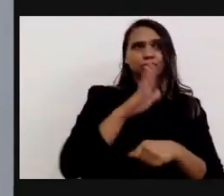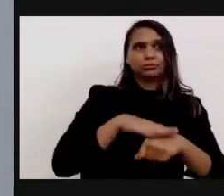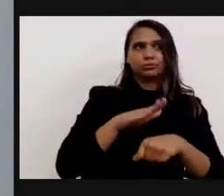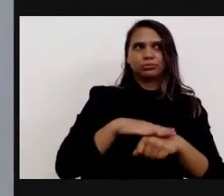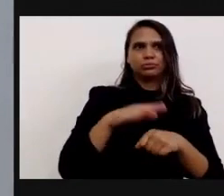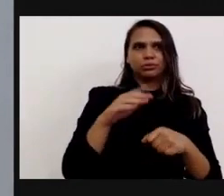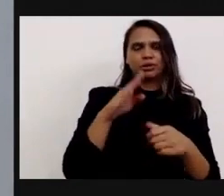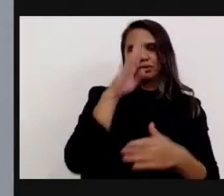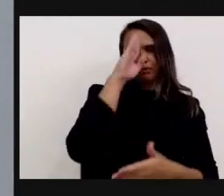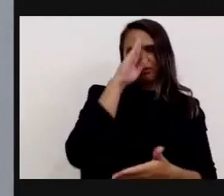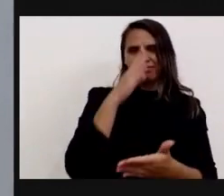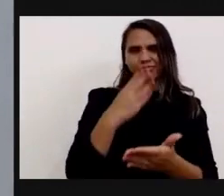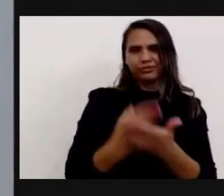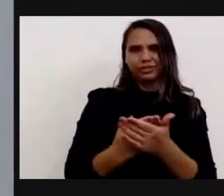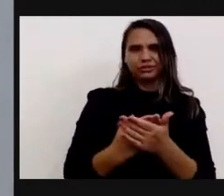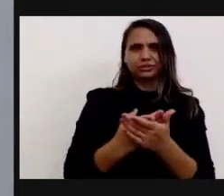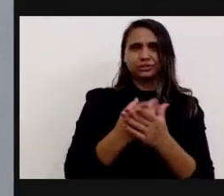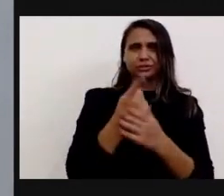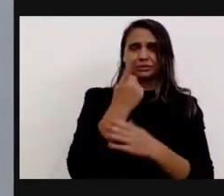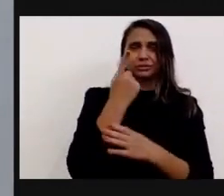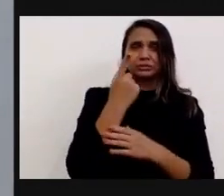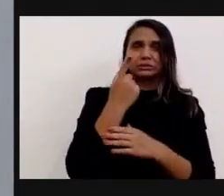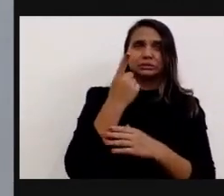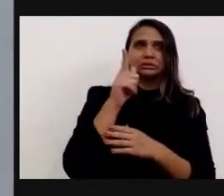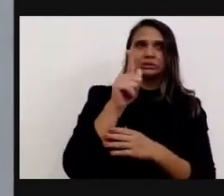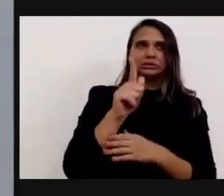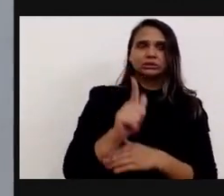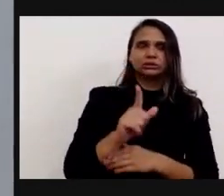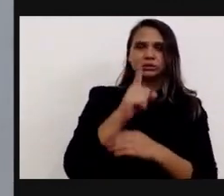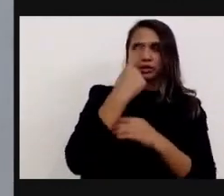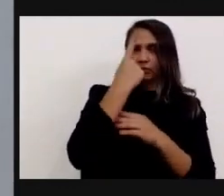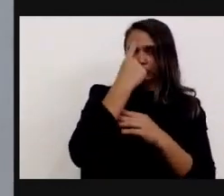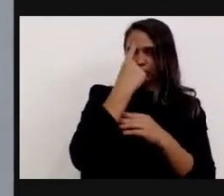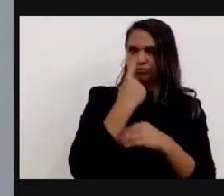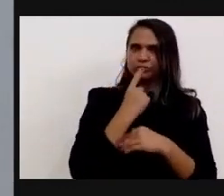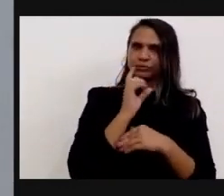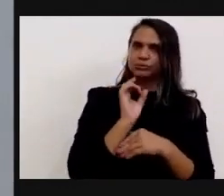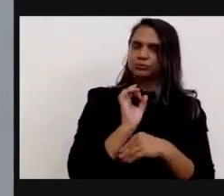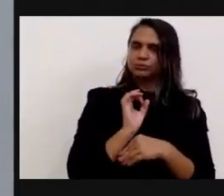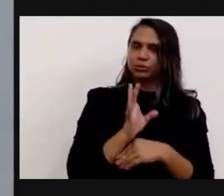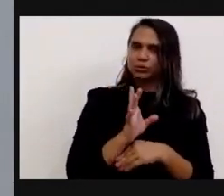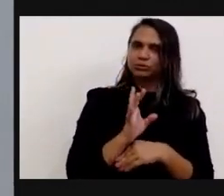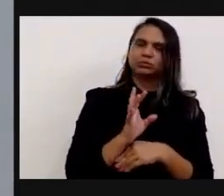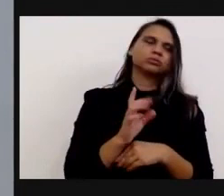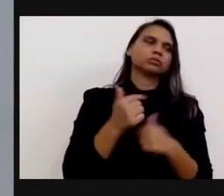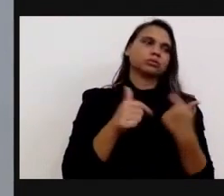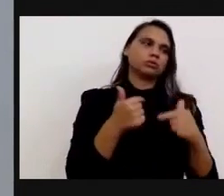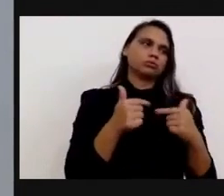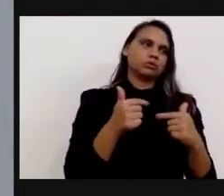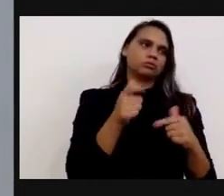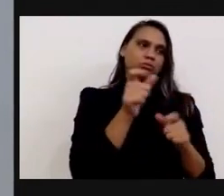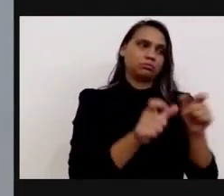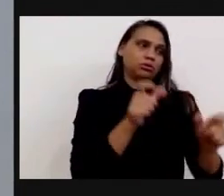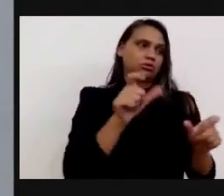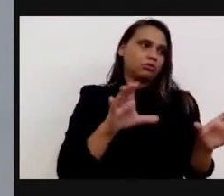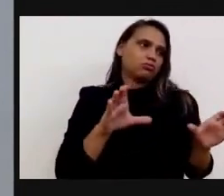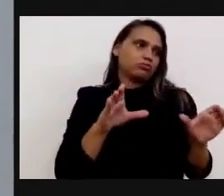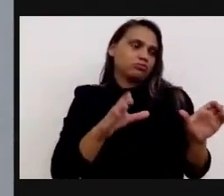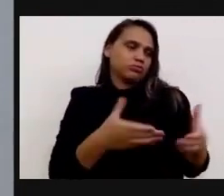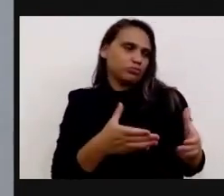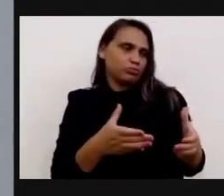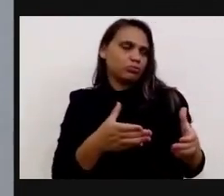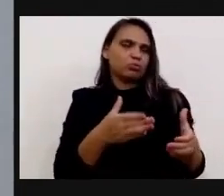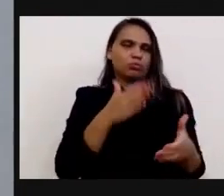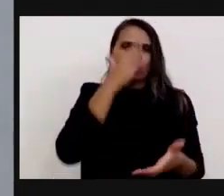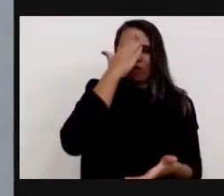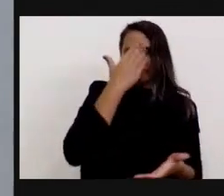mais difícil avaliar ver gerenciar quando as pessoas falam assim o que que você mais gosta no trabalho trabalhar com as pessoas uma equipe meu time